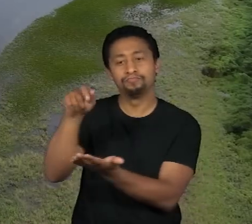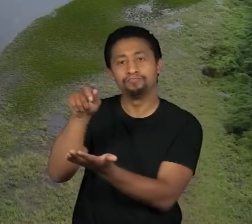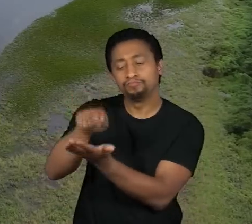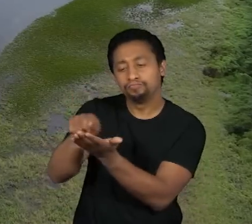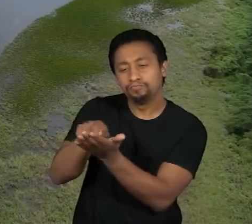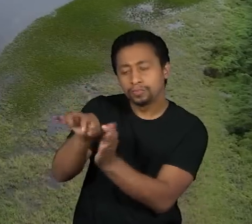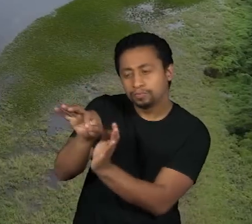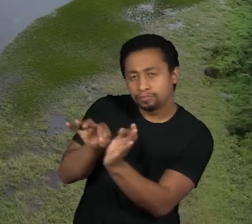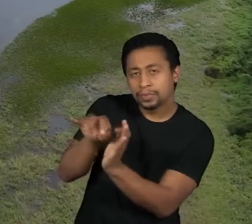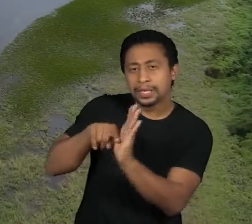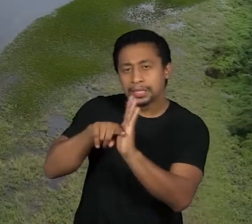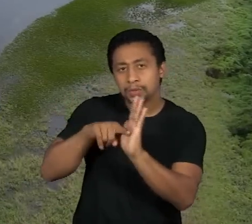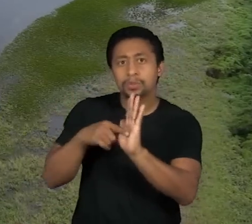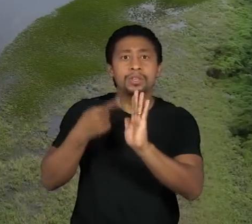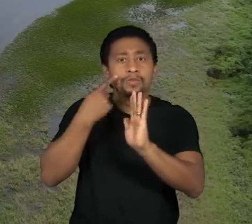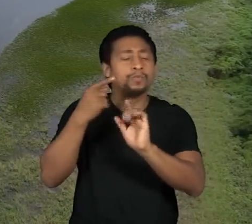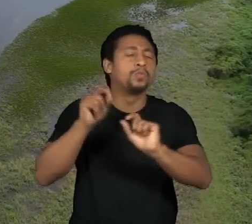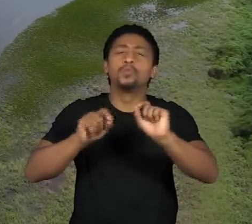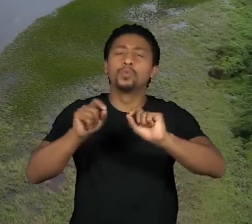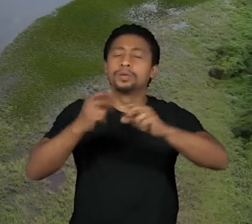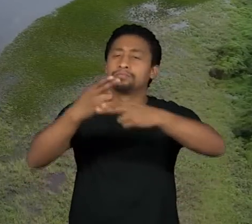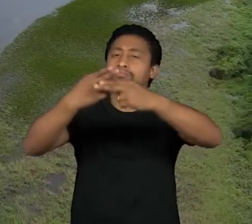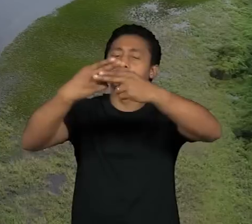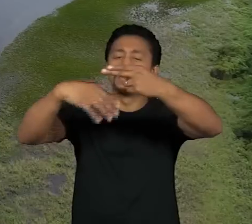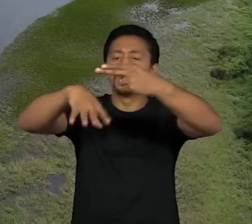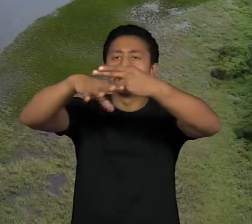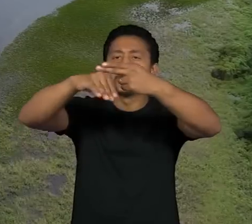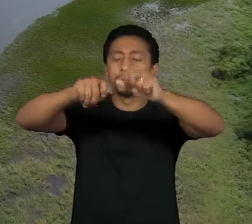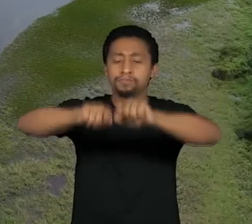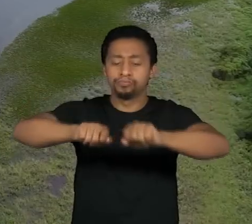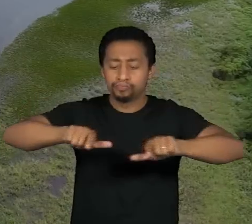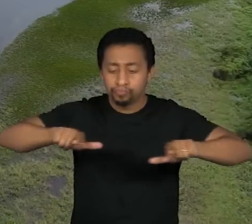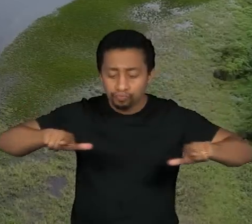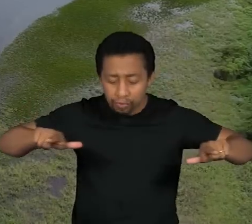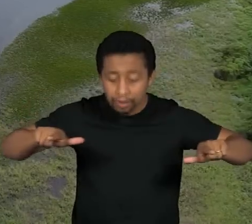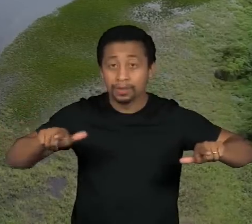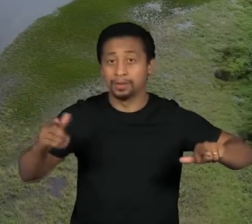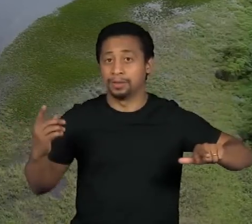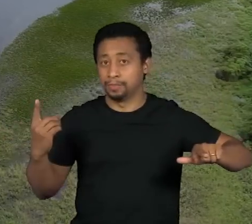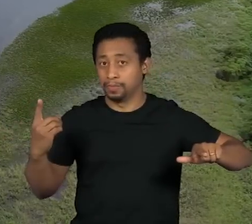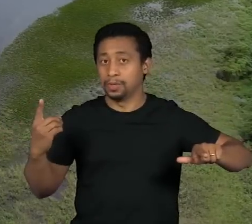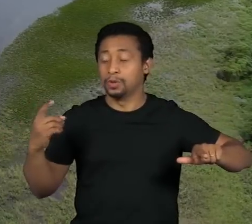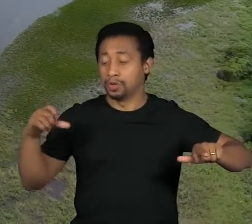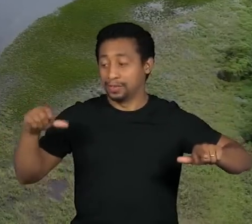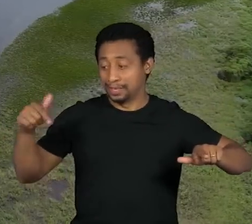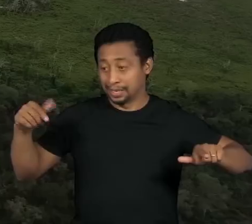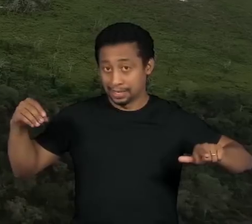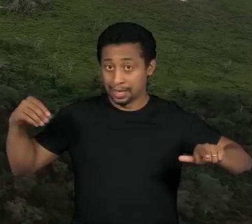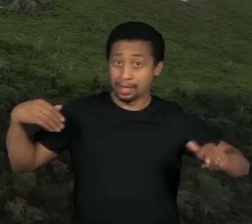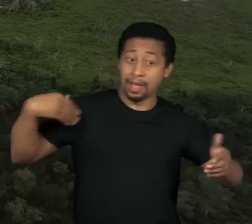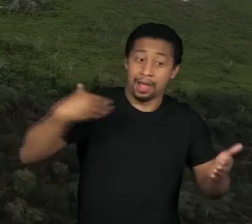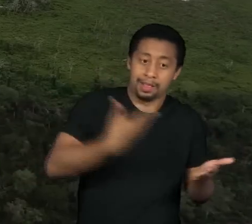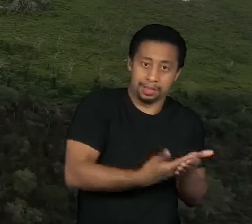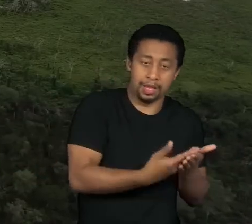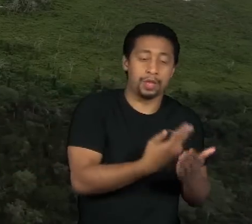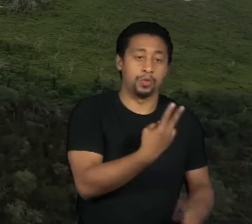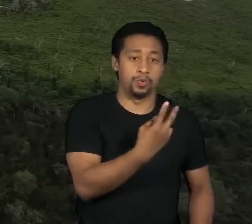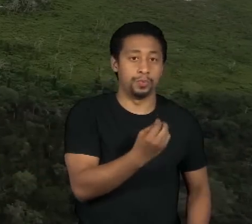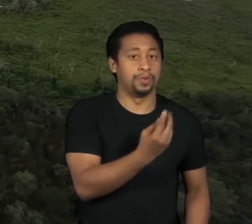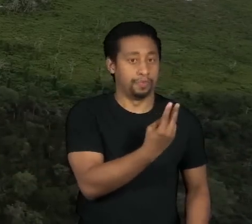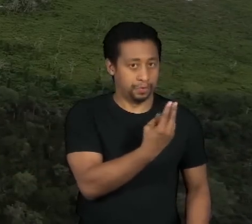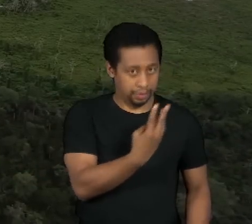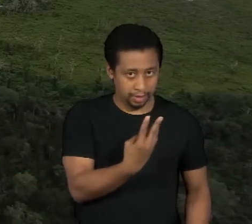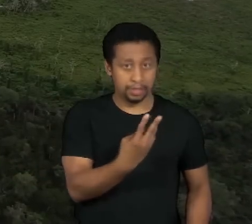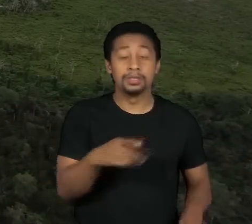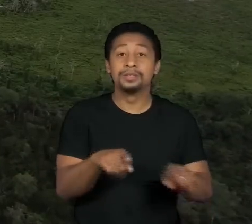estudo que avaliou imagens de satélite disponíveis entre a década de 70 e os dias de hoje, além de dados obtidos